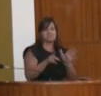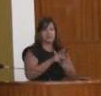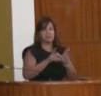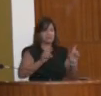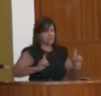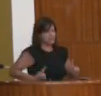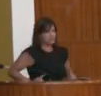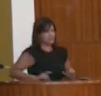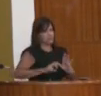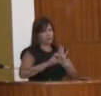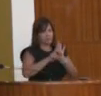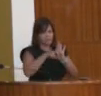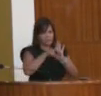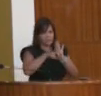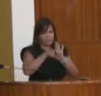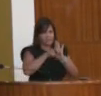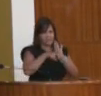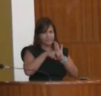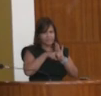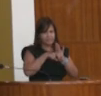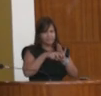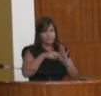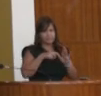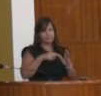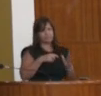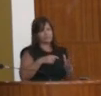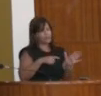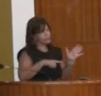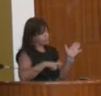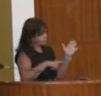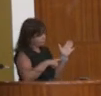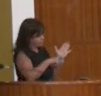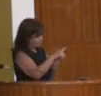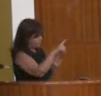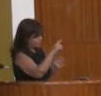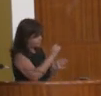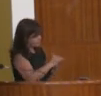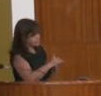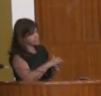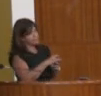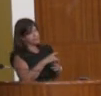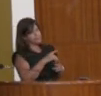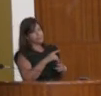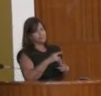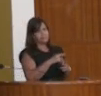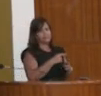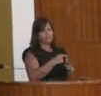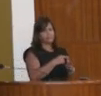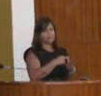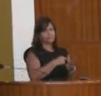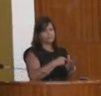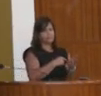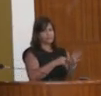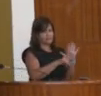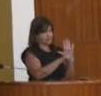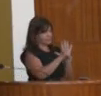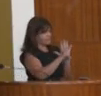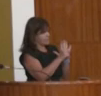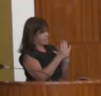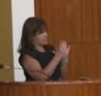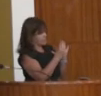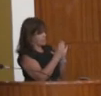da portaria, uma portaria que existe do Ministério da Previdência Social, Ministério da Fazenda, de